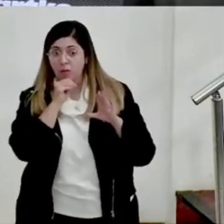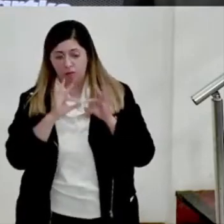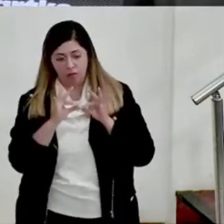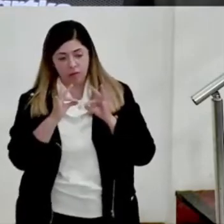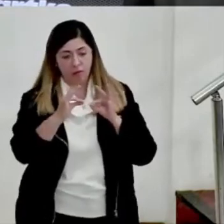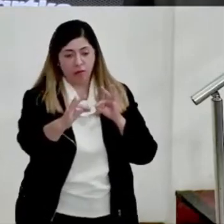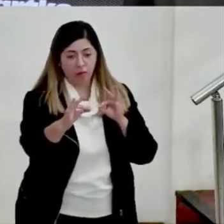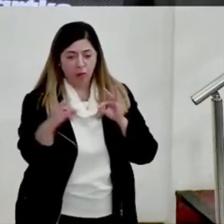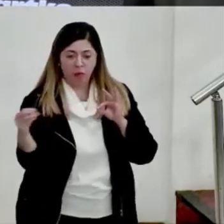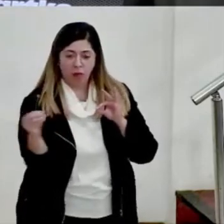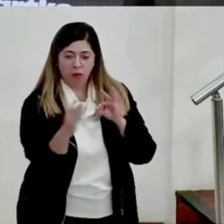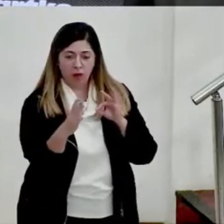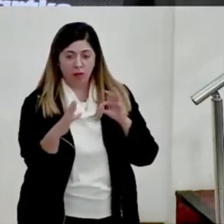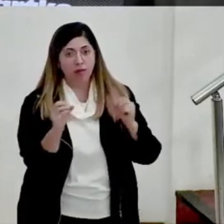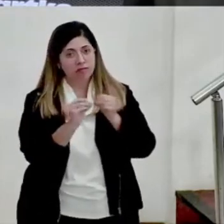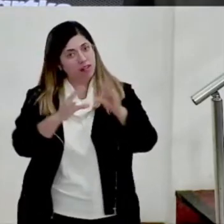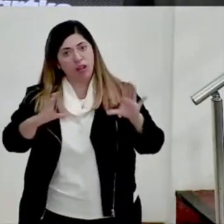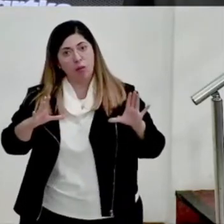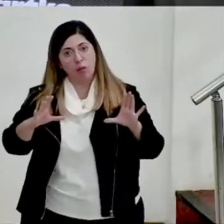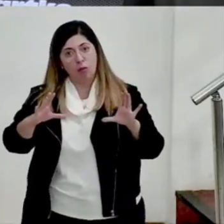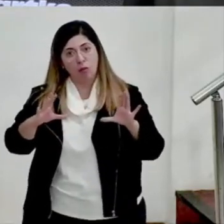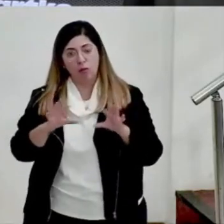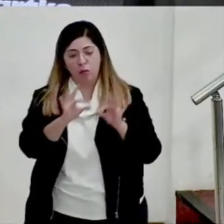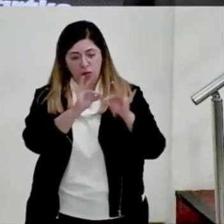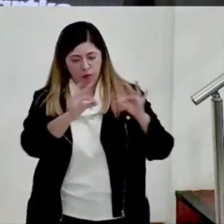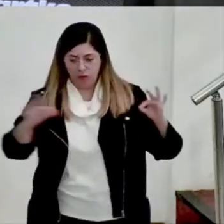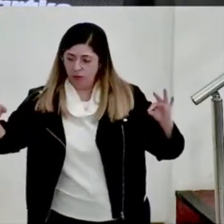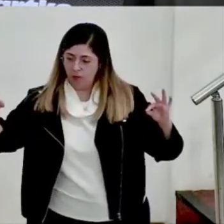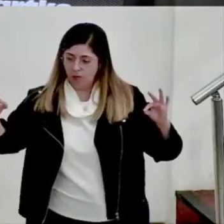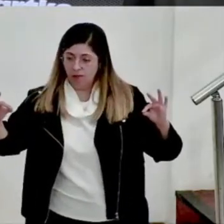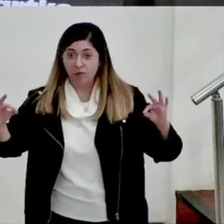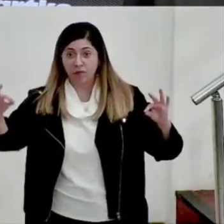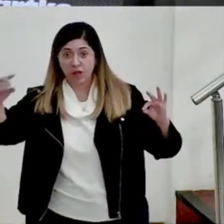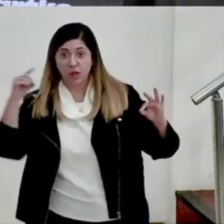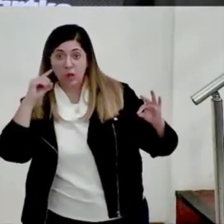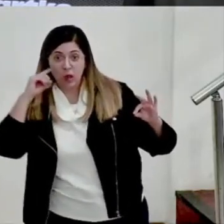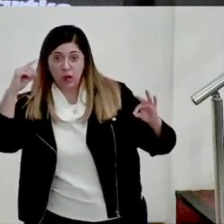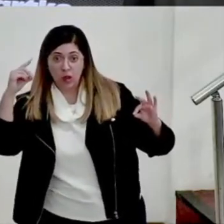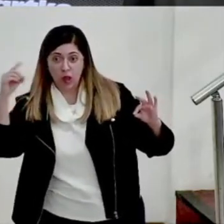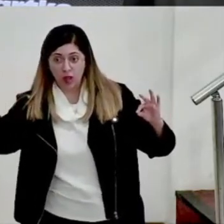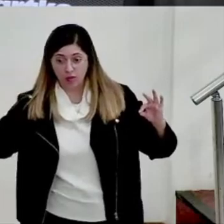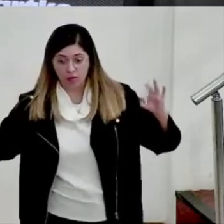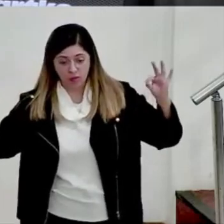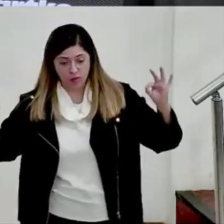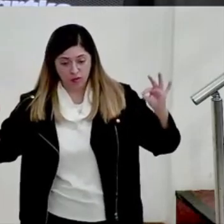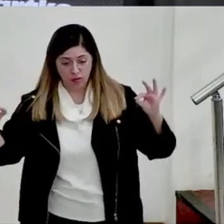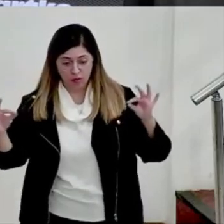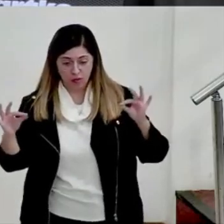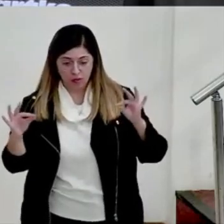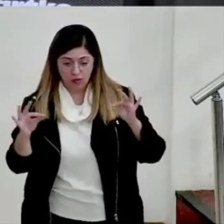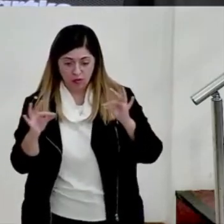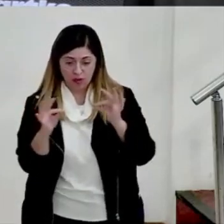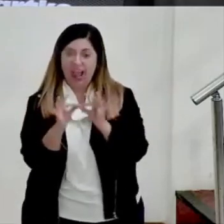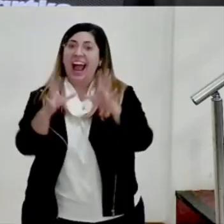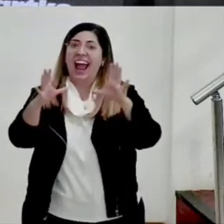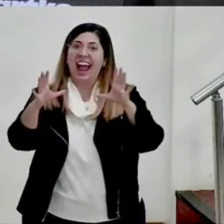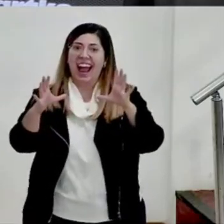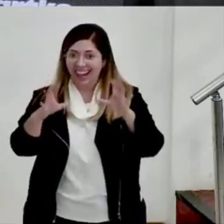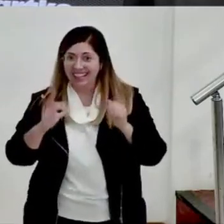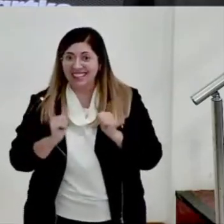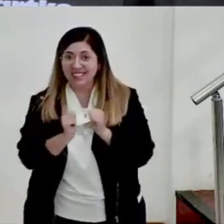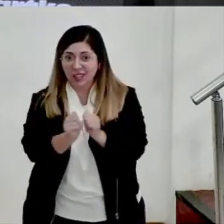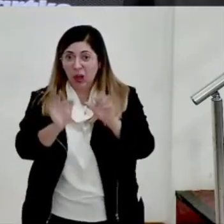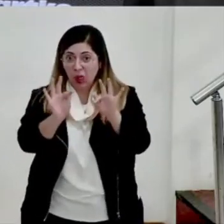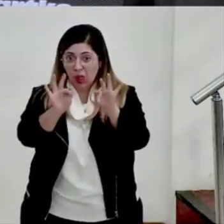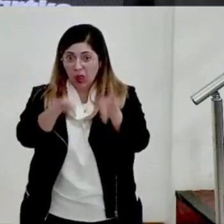tempo da nova criação. E haveria um dia em que as duas se tocam. Esse dia é o